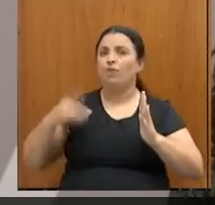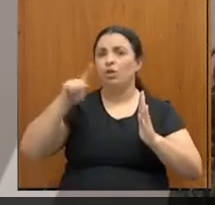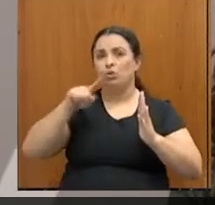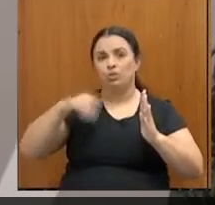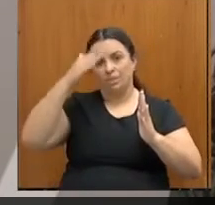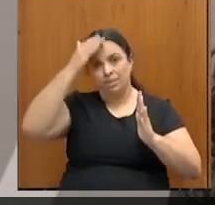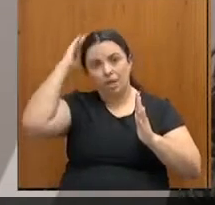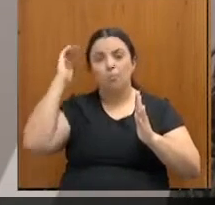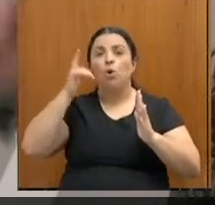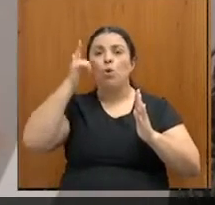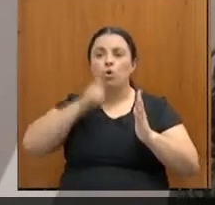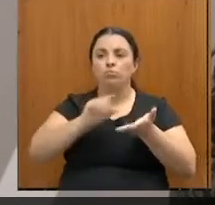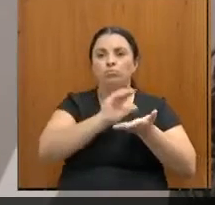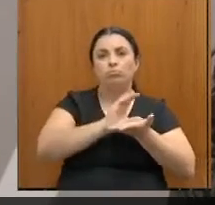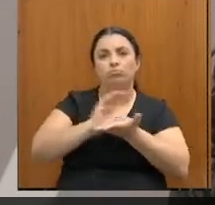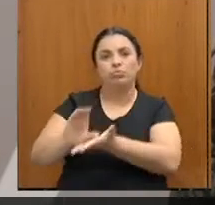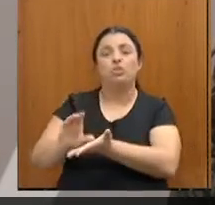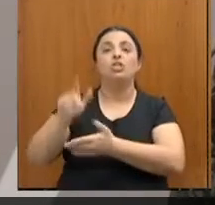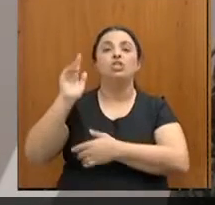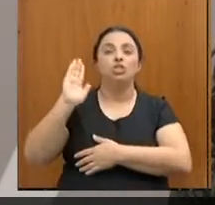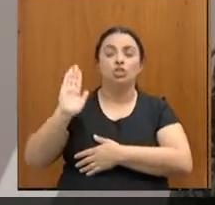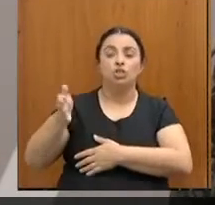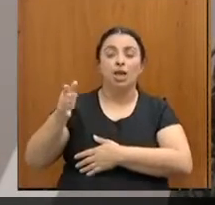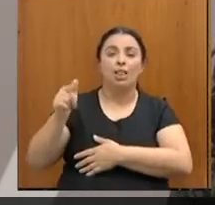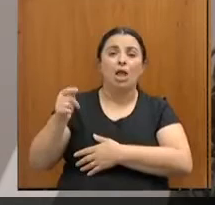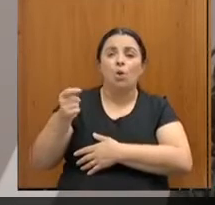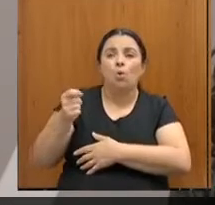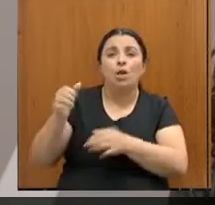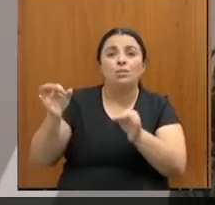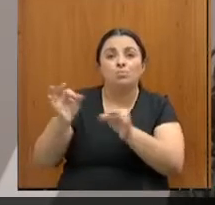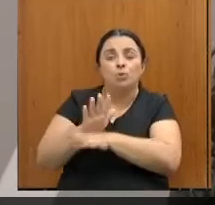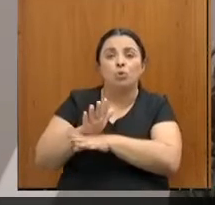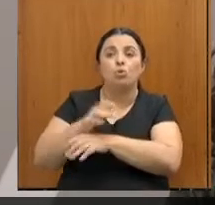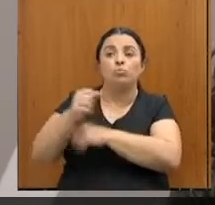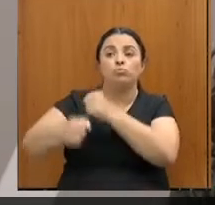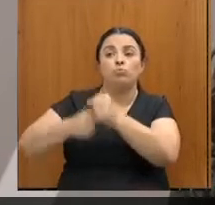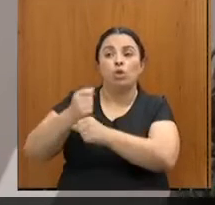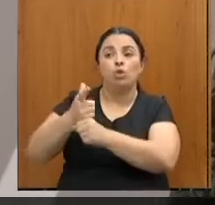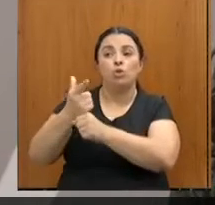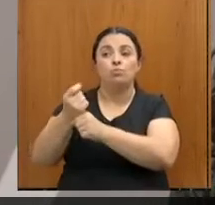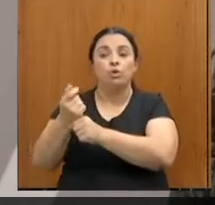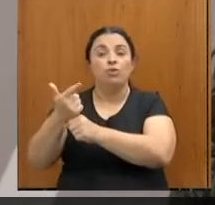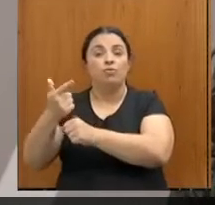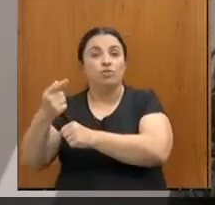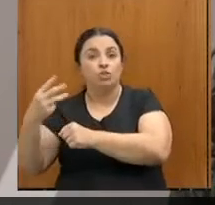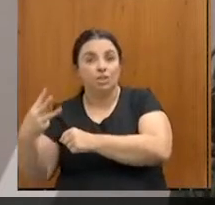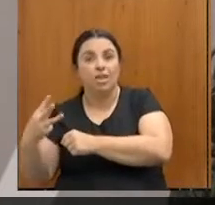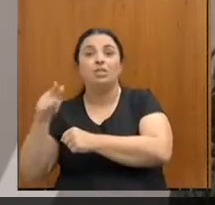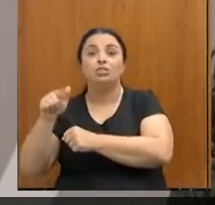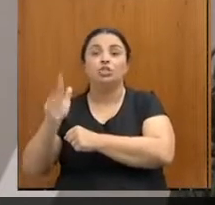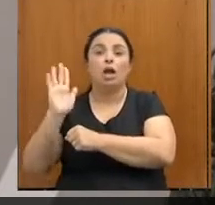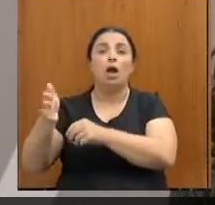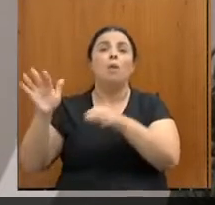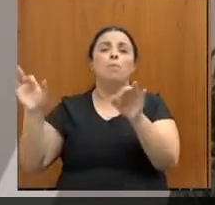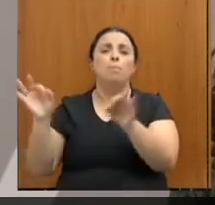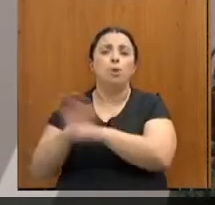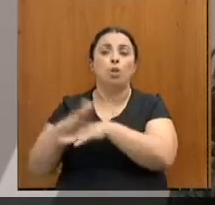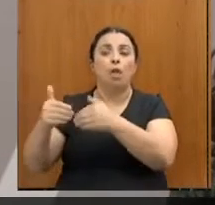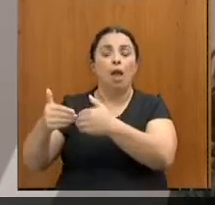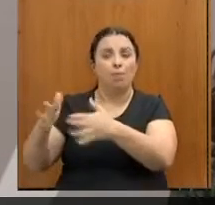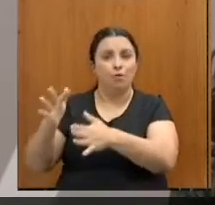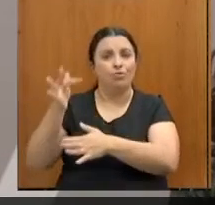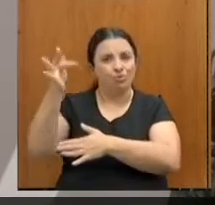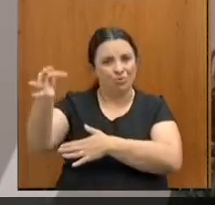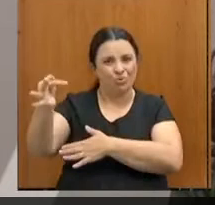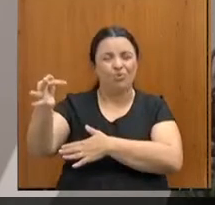conseguido esse investimento e tá lá em 2023 tá pronta subestação o que vai permitir Santo Antônio do Monte Será uma